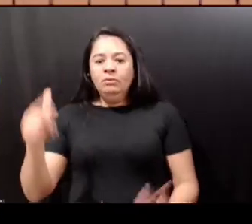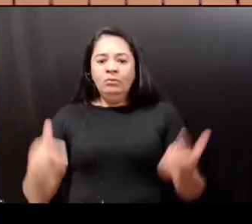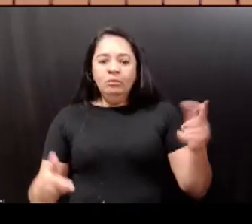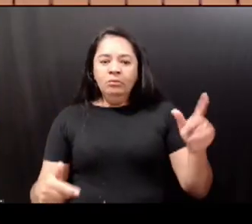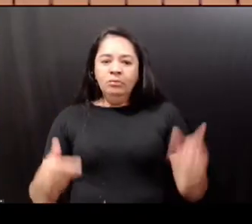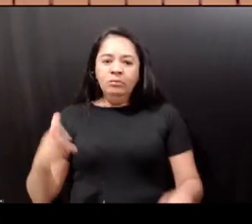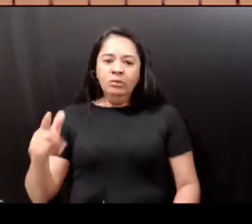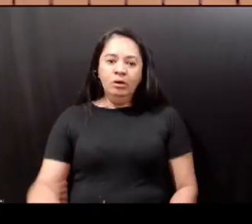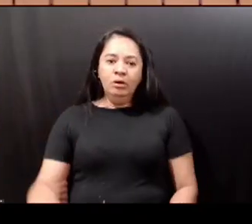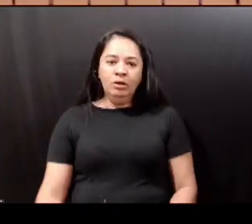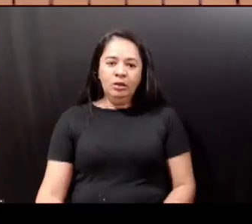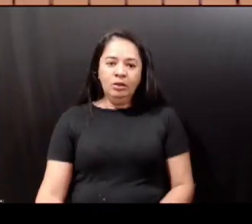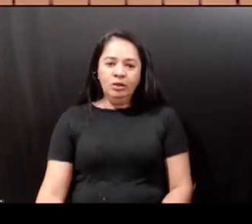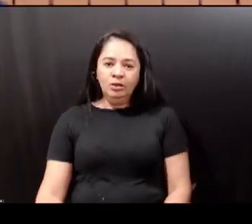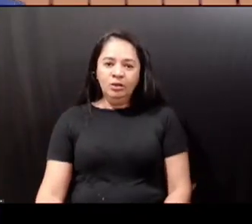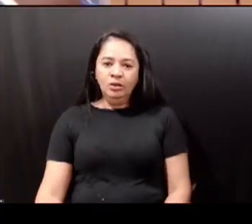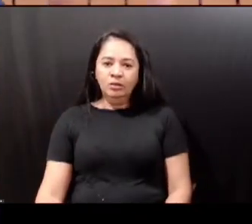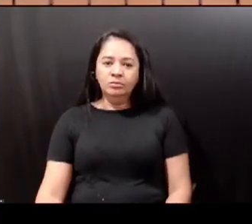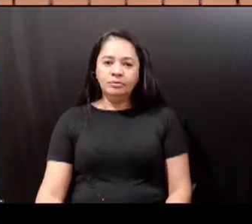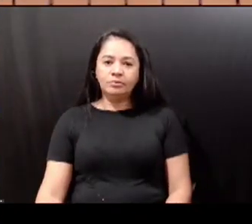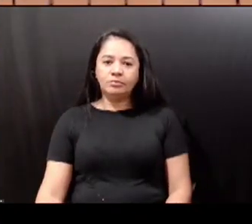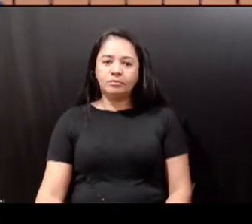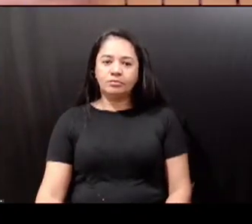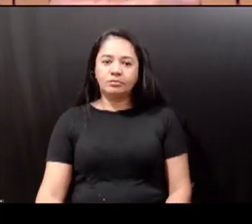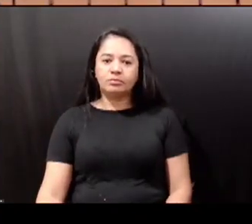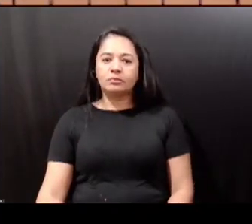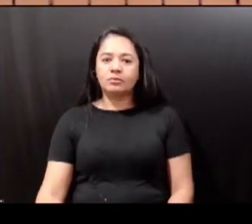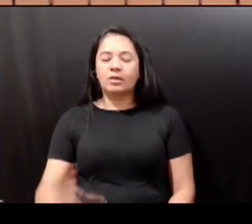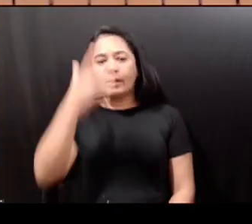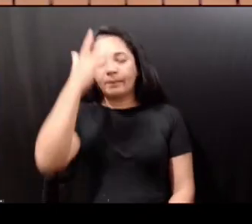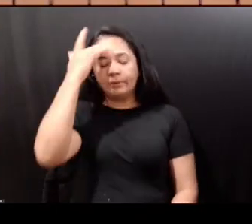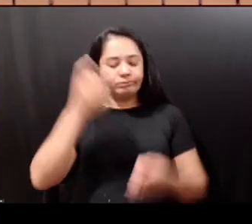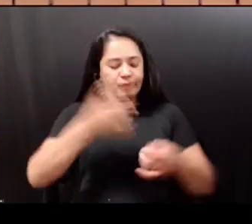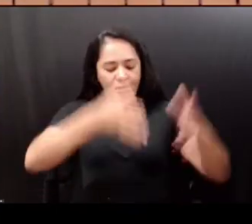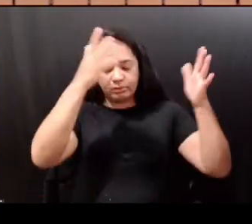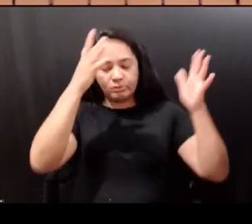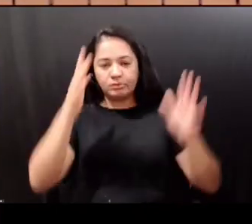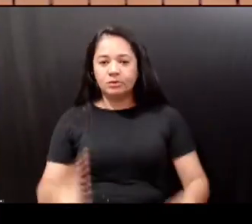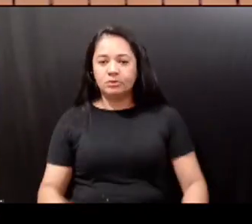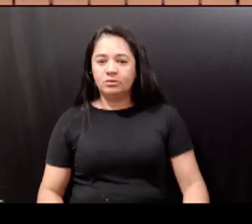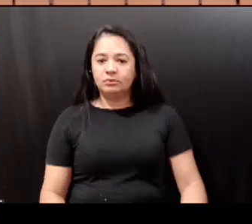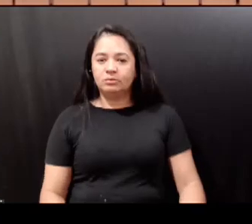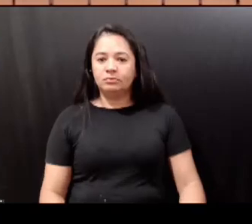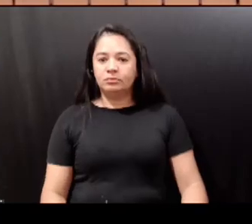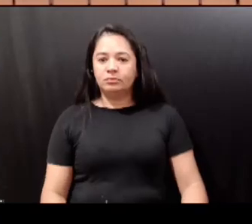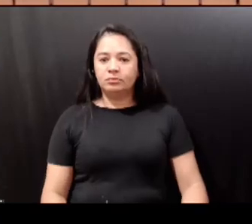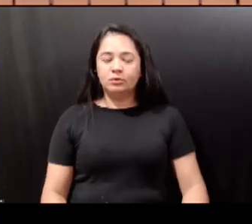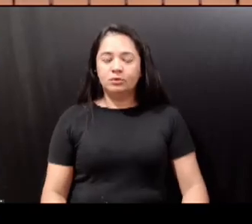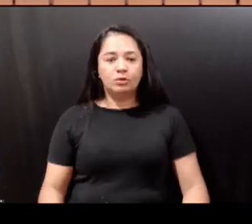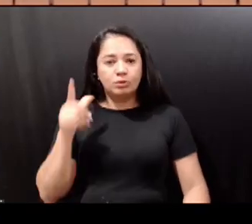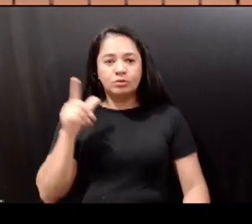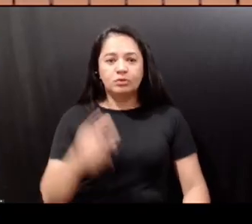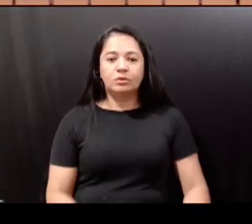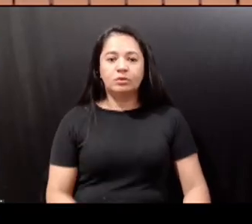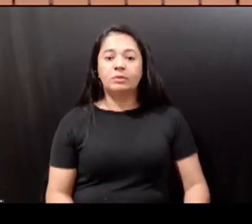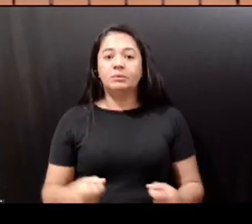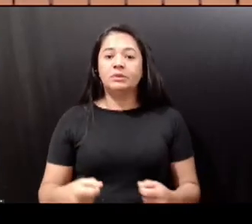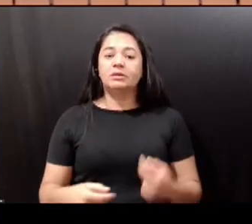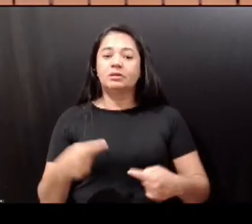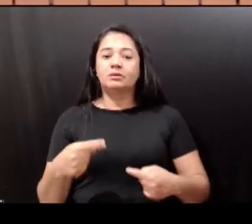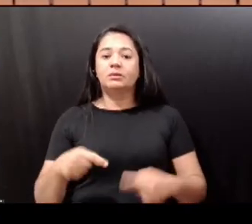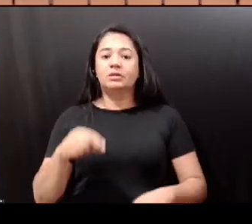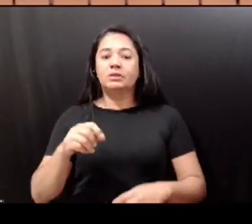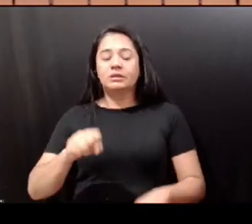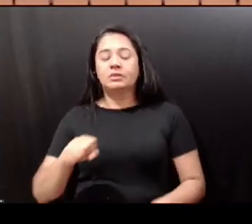vencendo pelo cansaço. A pessoa, às vezes, não vou nem ligar, porque eu não consigo. Então, eu acho que tem que trazer esse debate nessa Câmara, sim. Eu acho